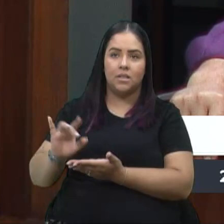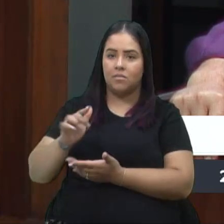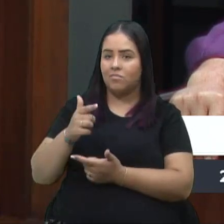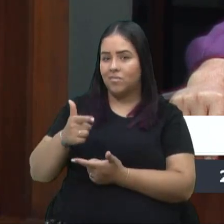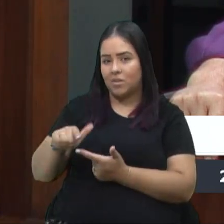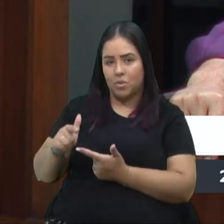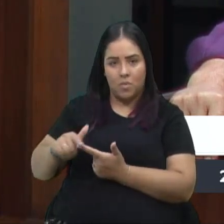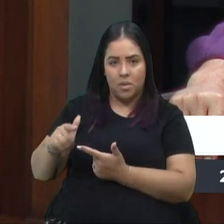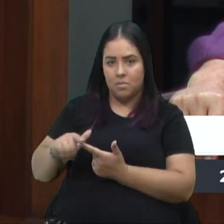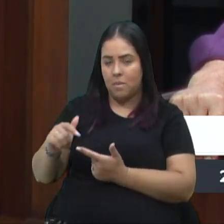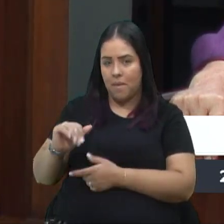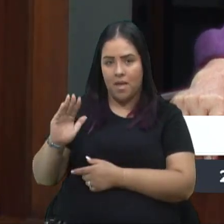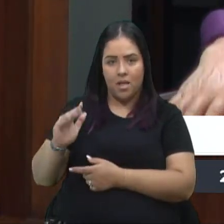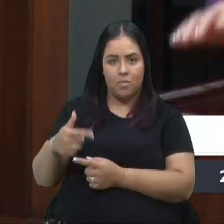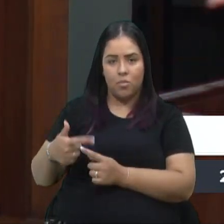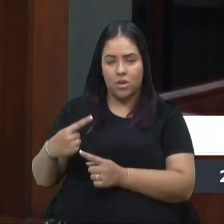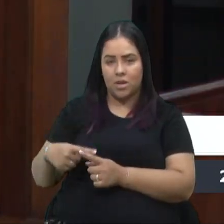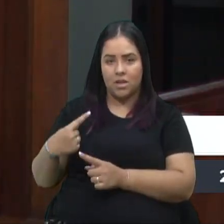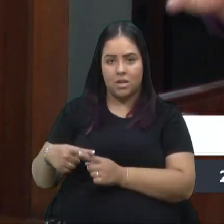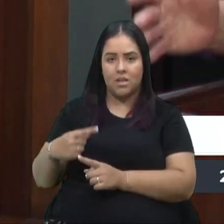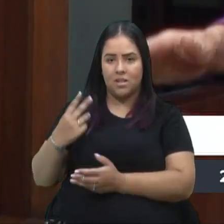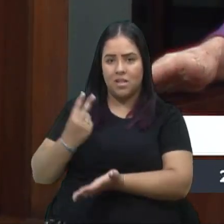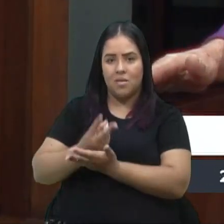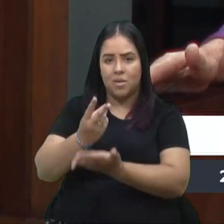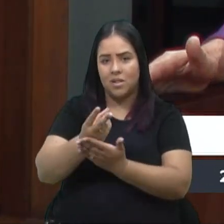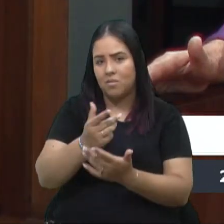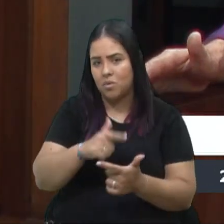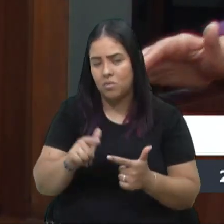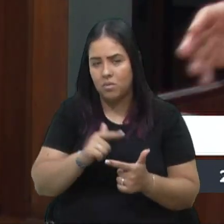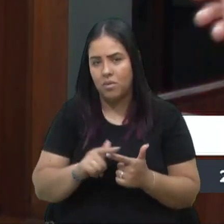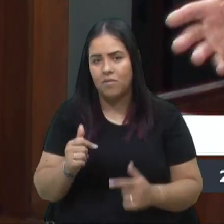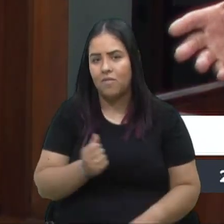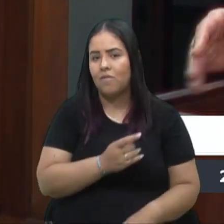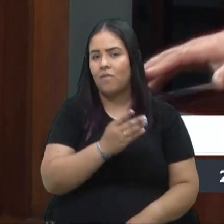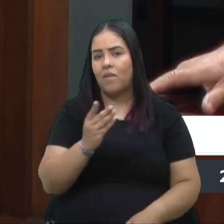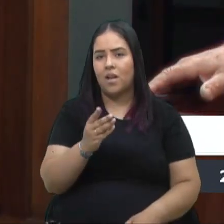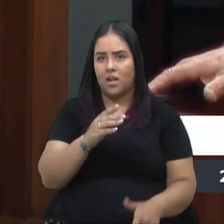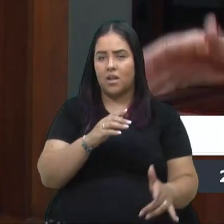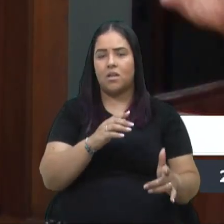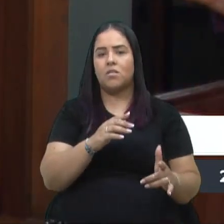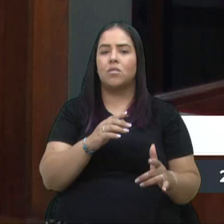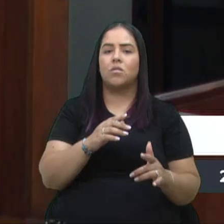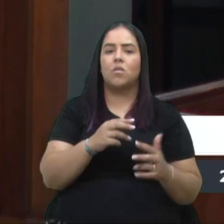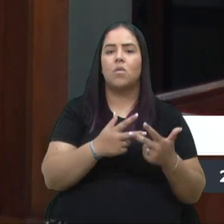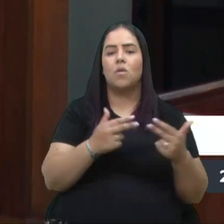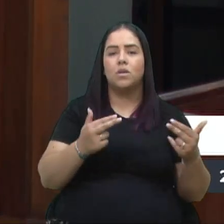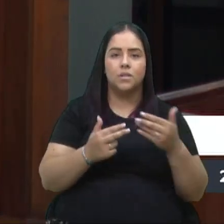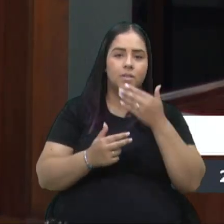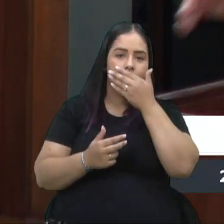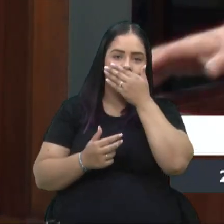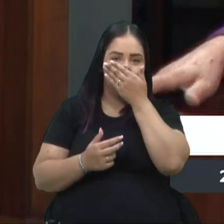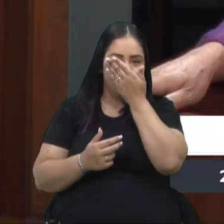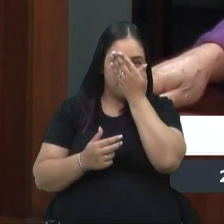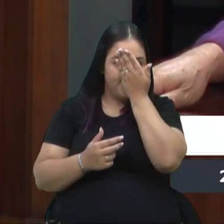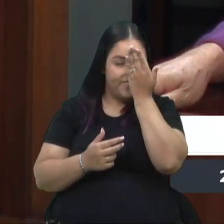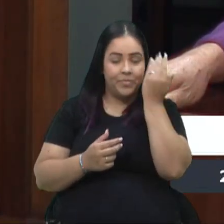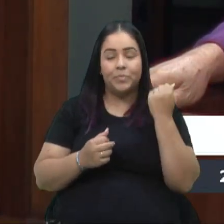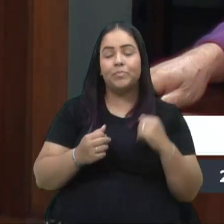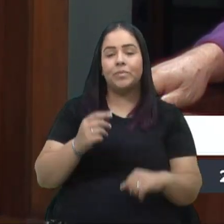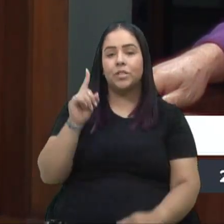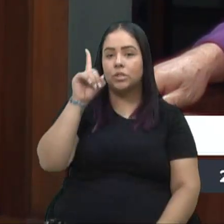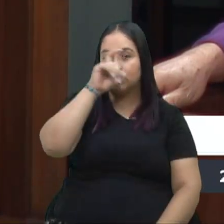esse problema mais porque é eterno esse problema em essa situações Fica difícil por exemplo lá o Lucas